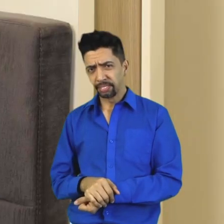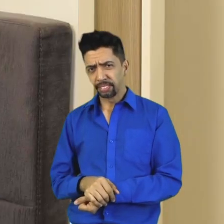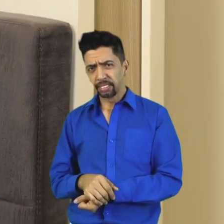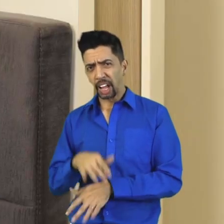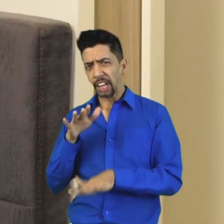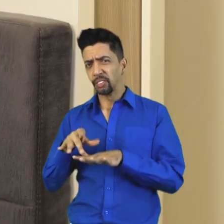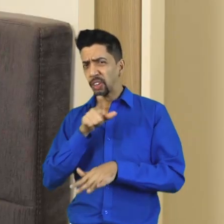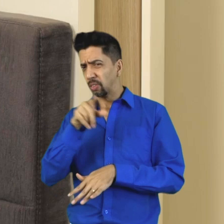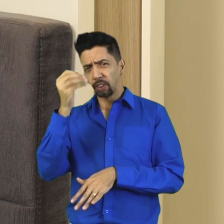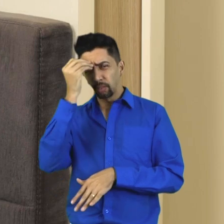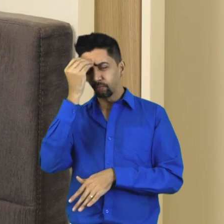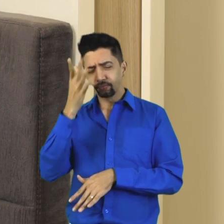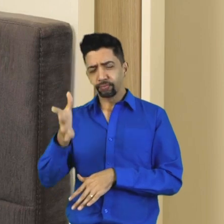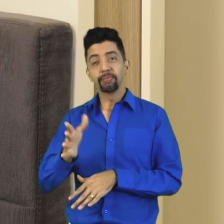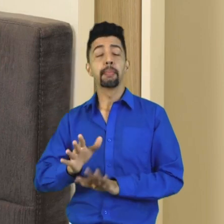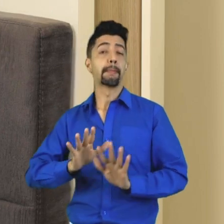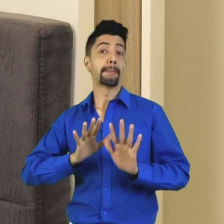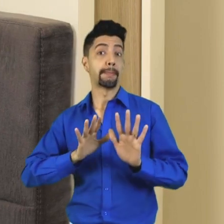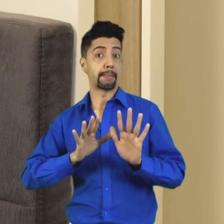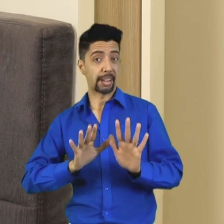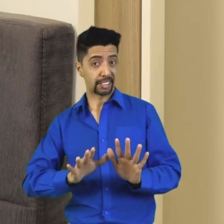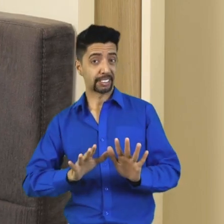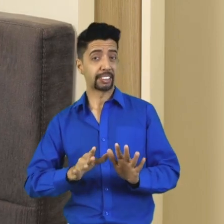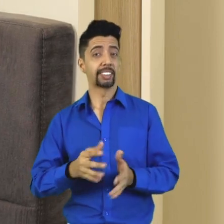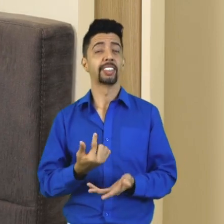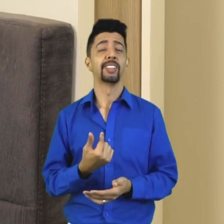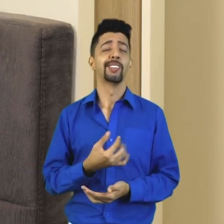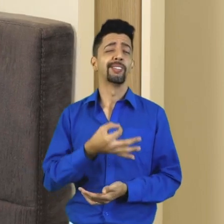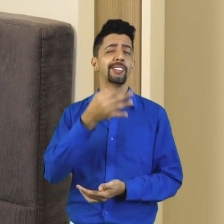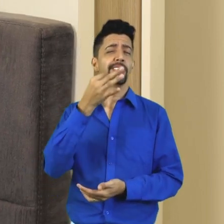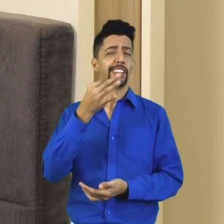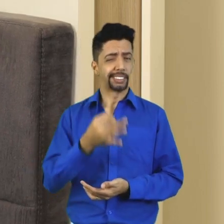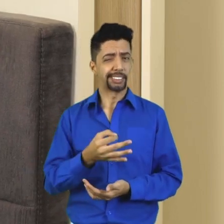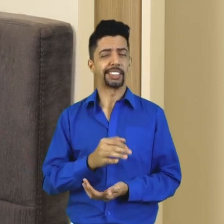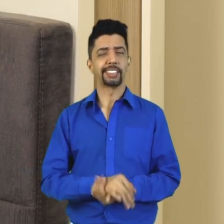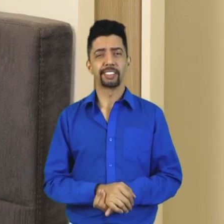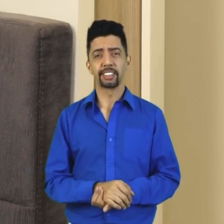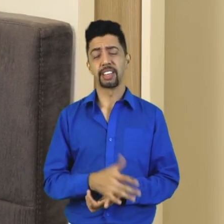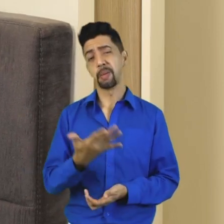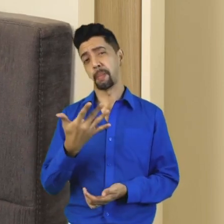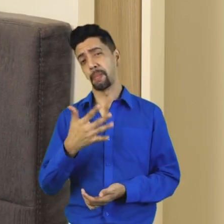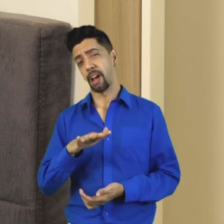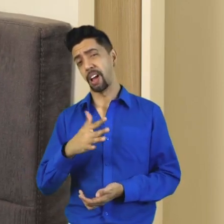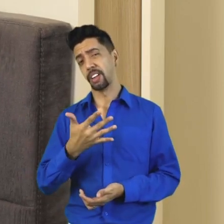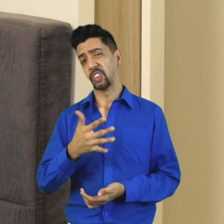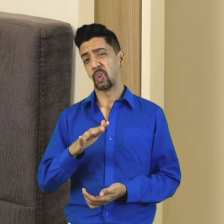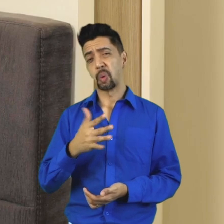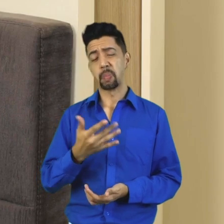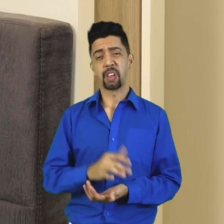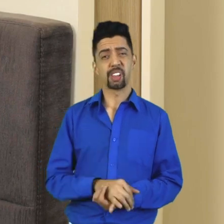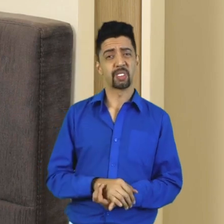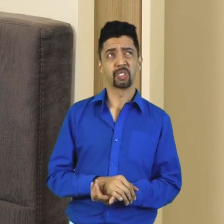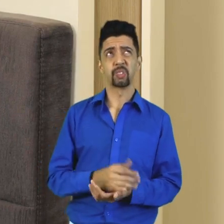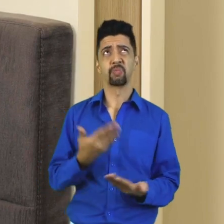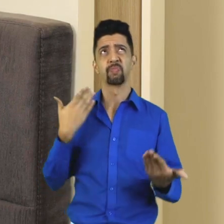tomate? Talvez você não se lembre, mas tenho absoluta convicção que era pelo